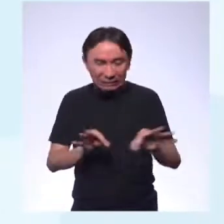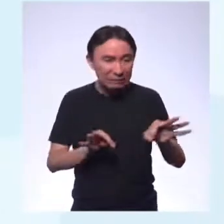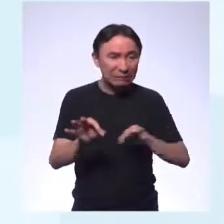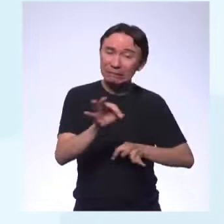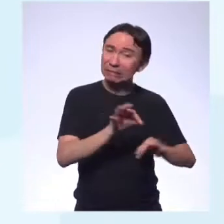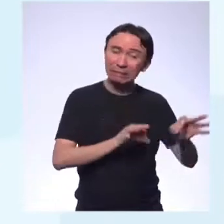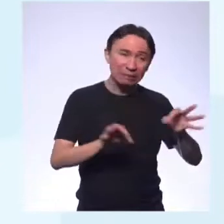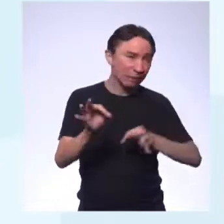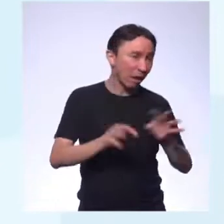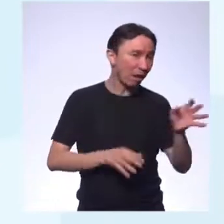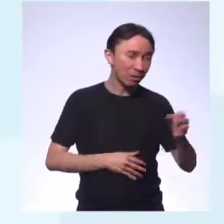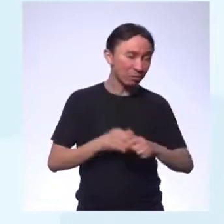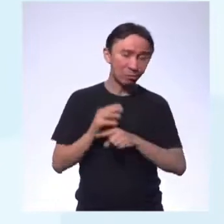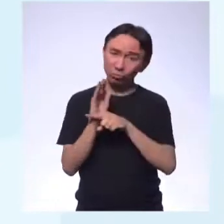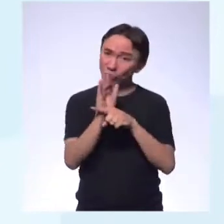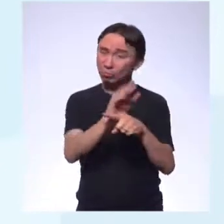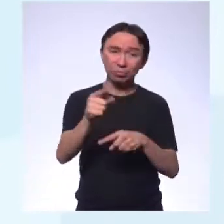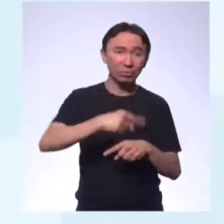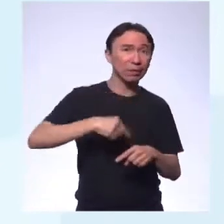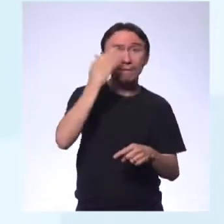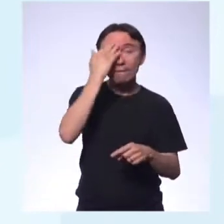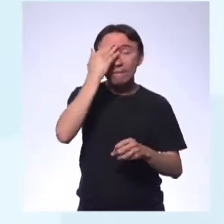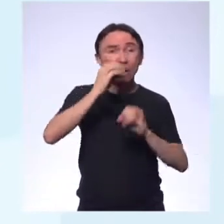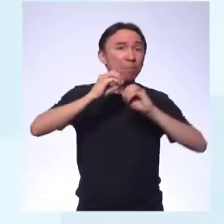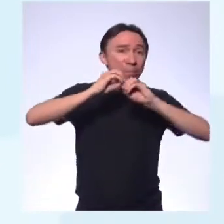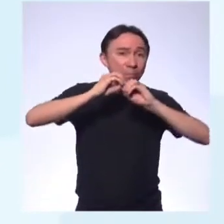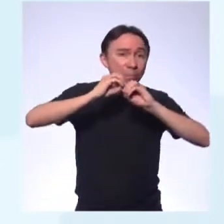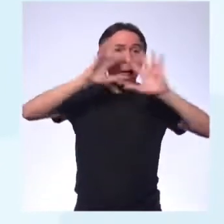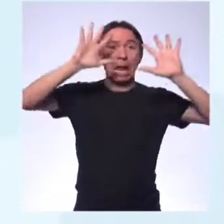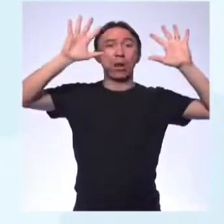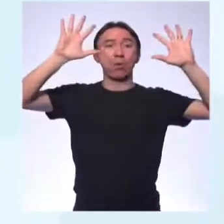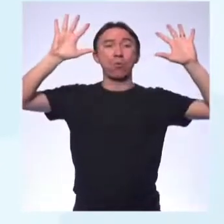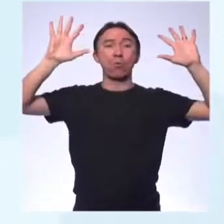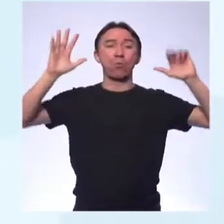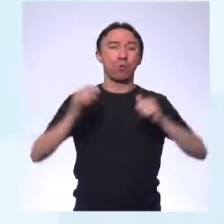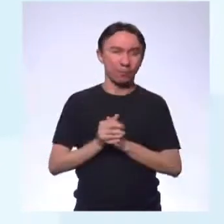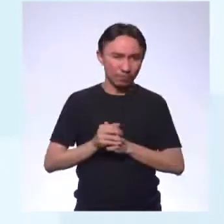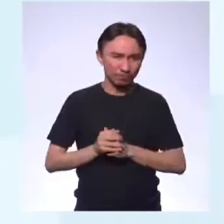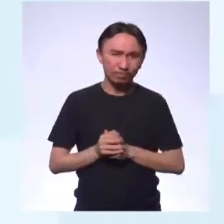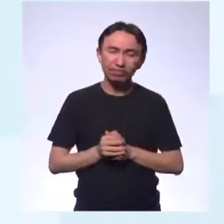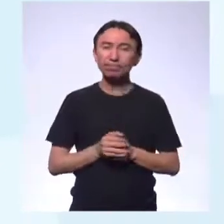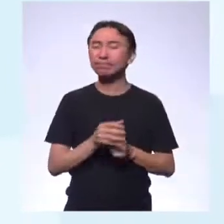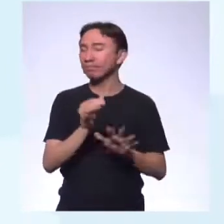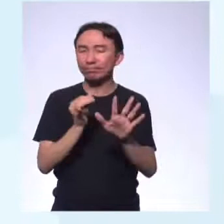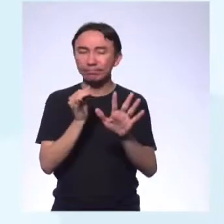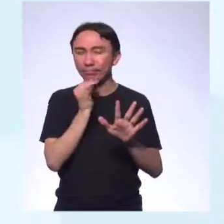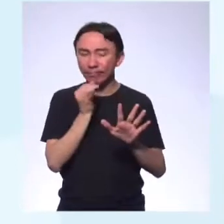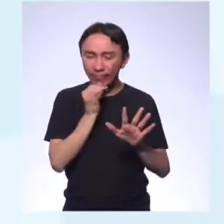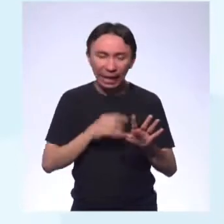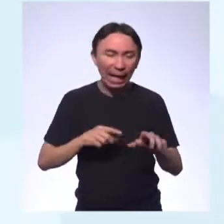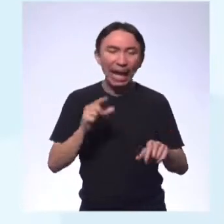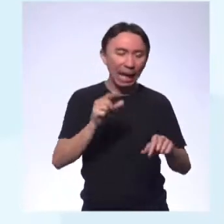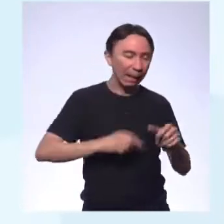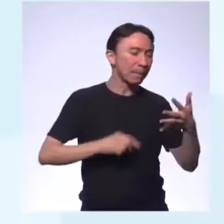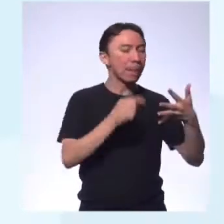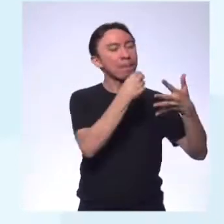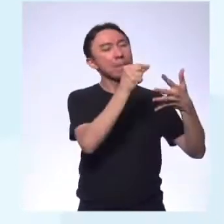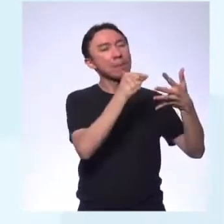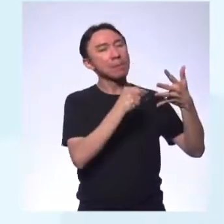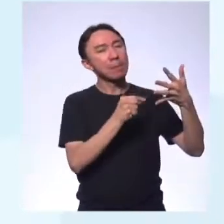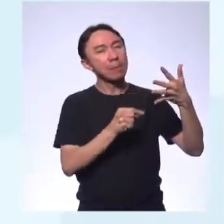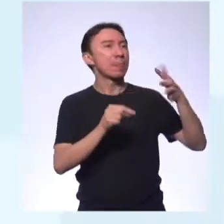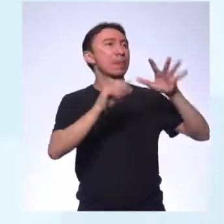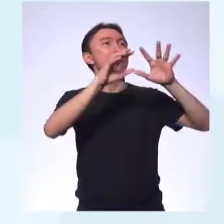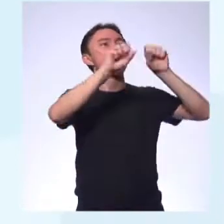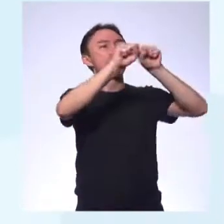das formas de vida dentro do nosso planeta. Né? Então, quando a gente fala desses sistemas, eles levam em